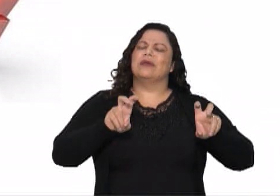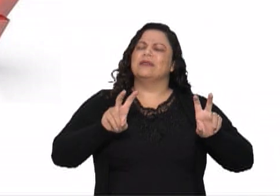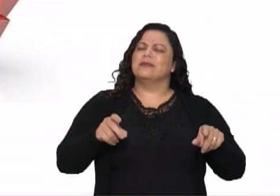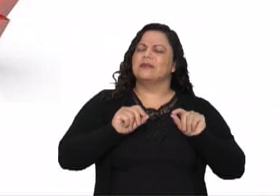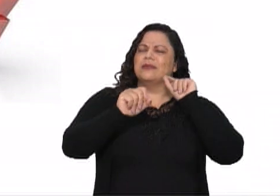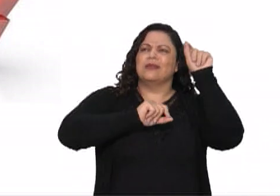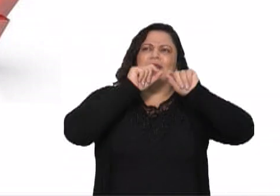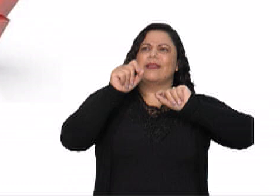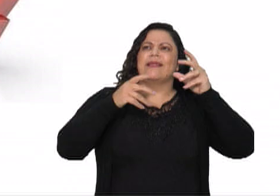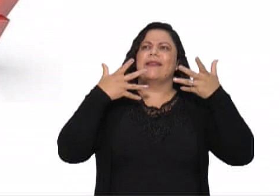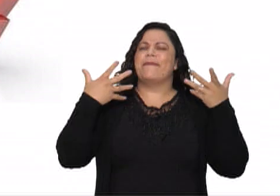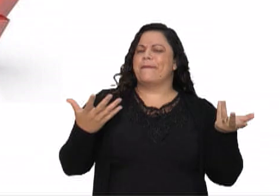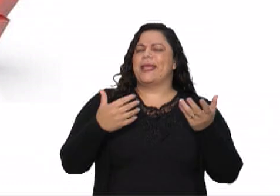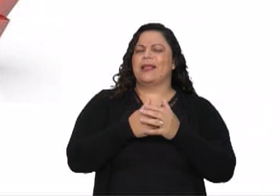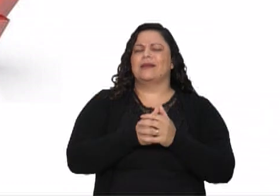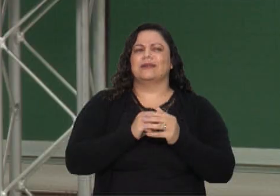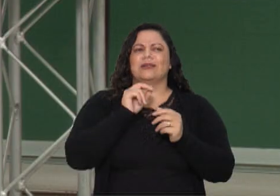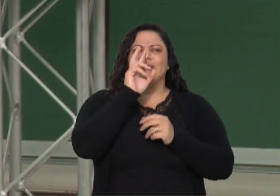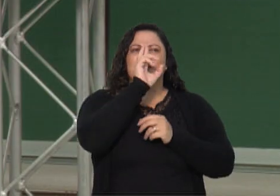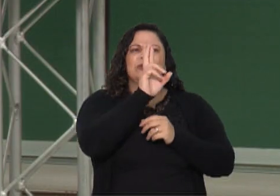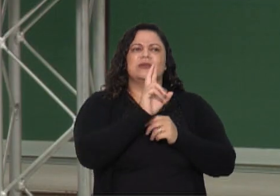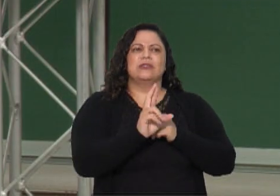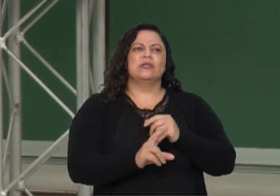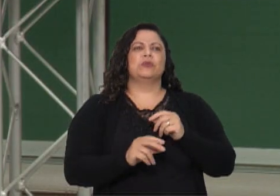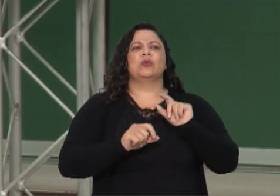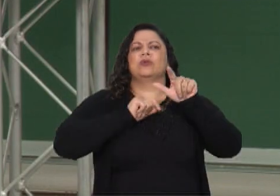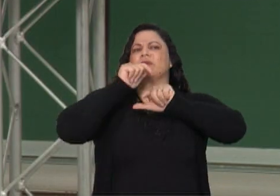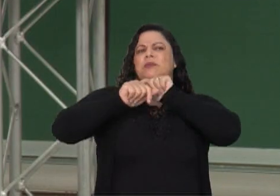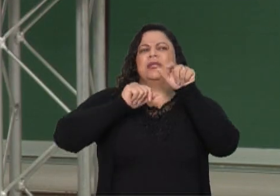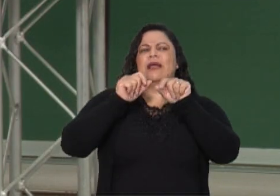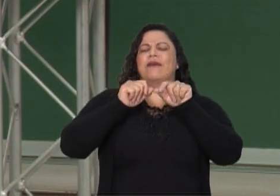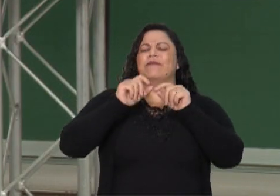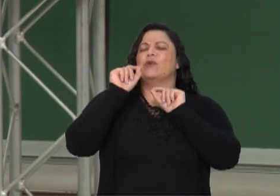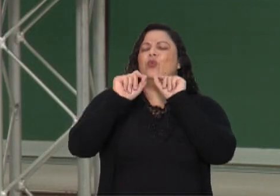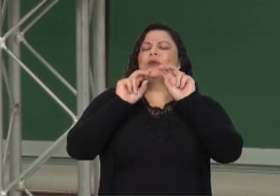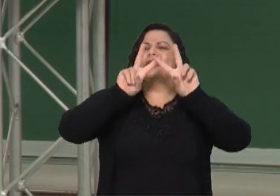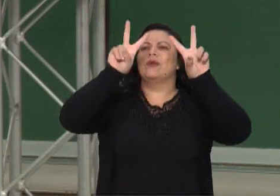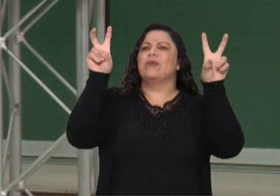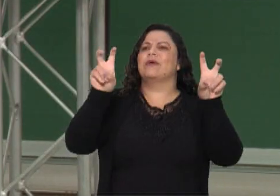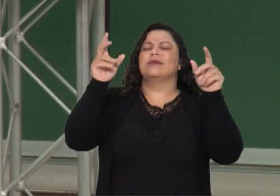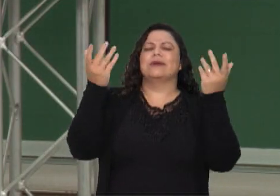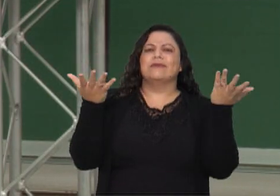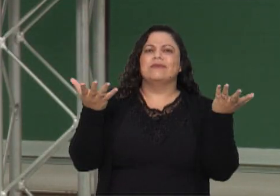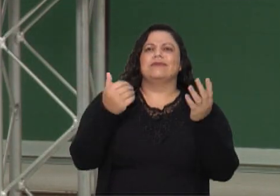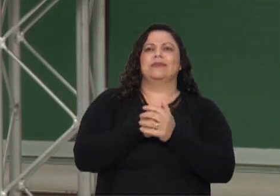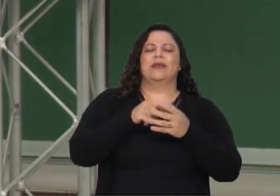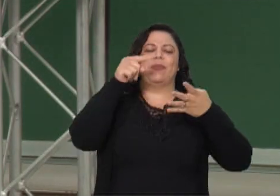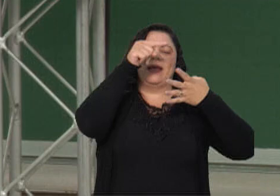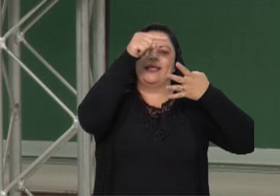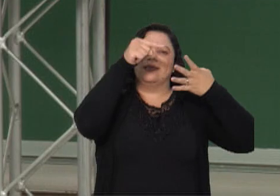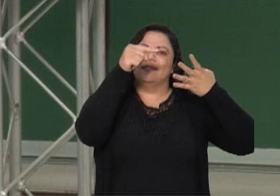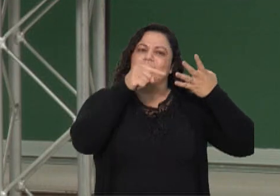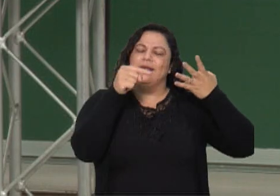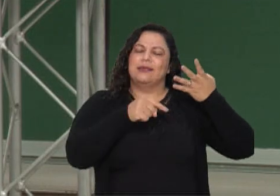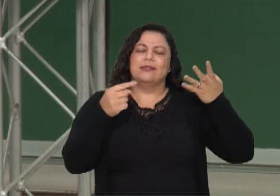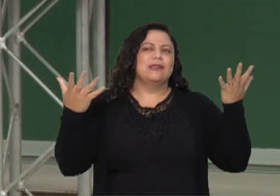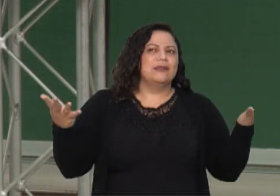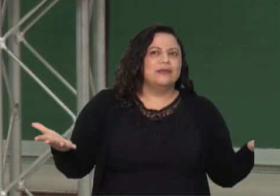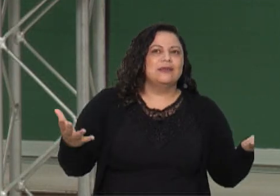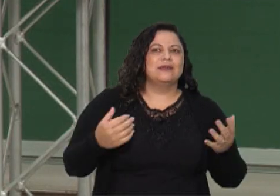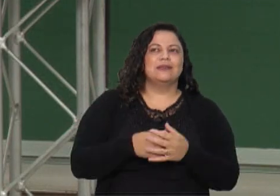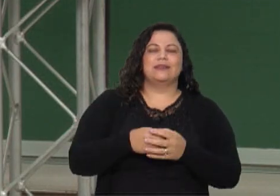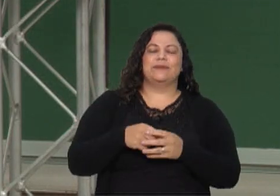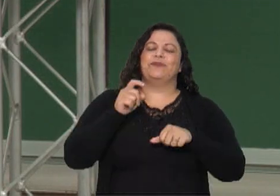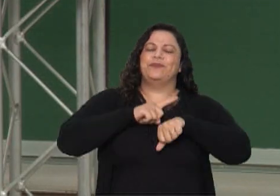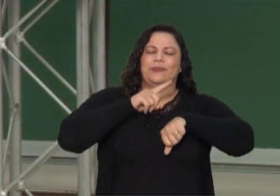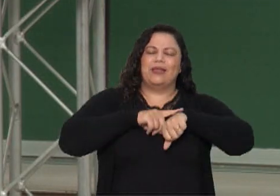regionalistas, políticas. Tempinho para vocês analisarem o que a gente viu, pensarem no que a gente falou e daqui a pouquinho